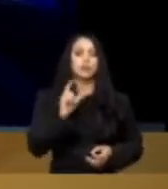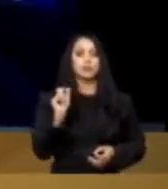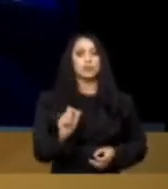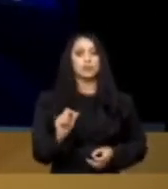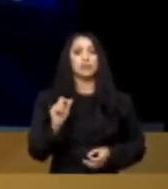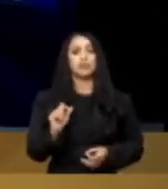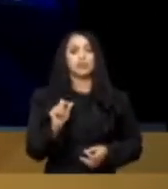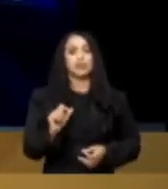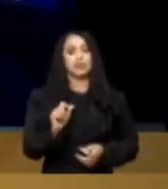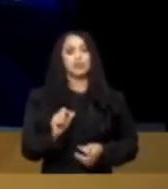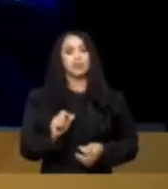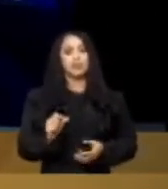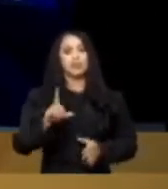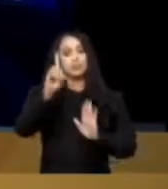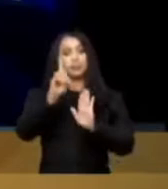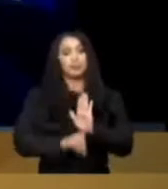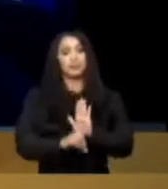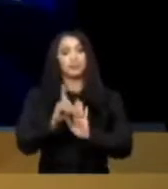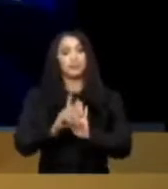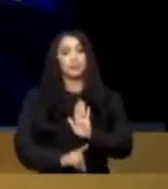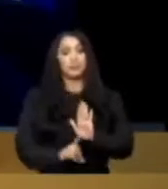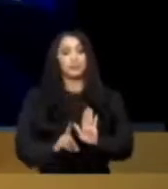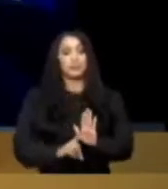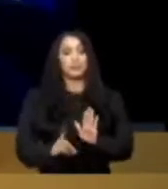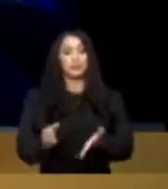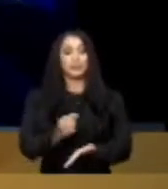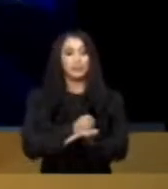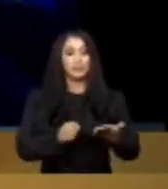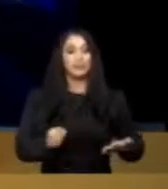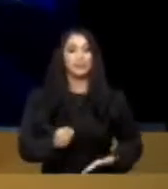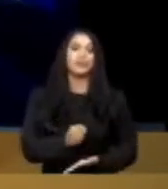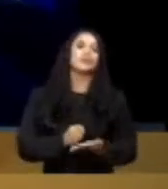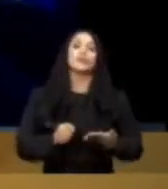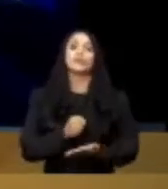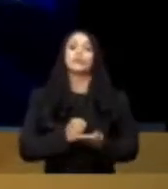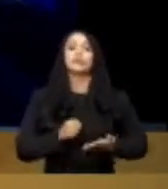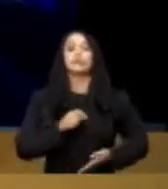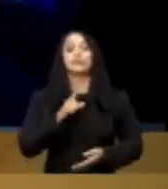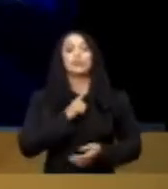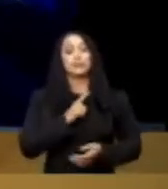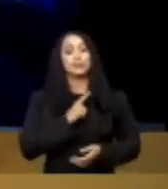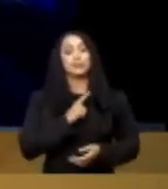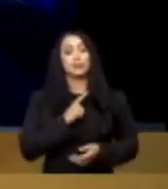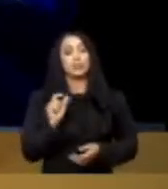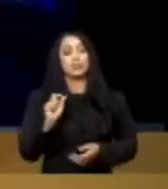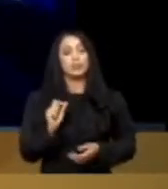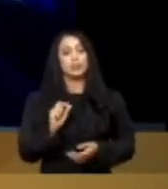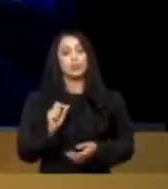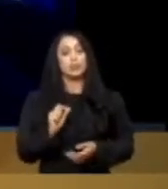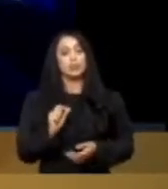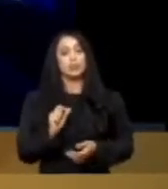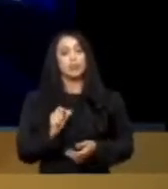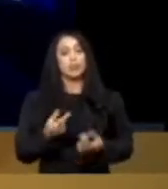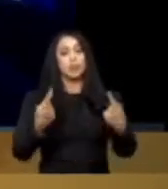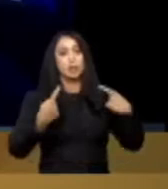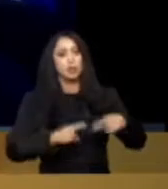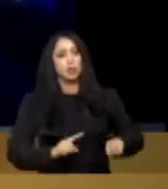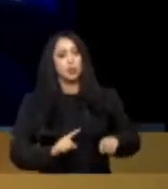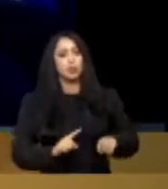para a tutela de direitos fundamentais. Dentre as questões tratadas, estão o combate coordenado à